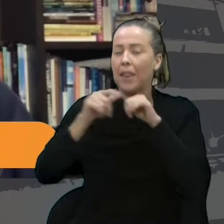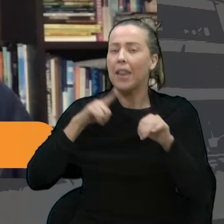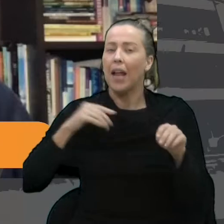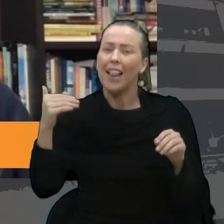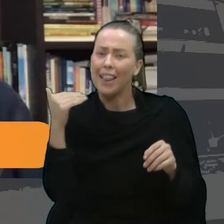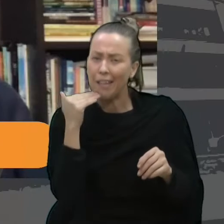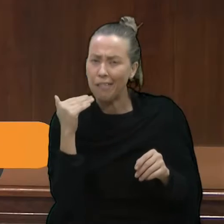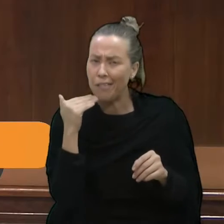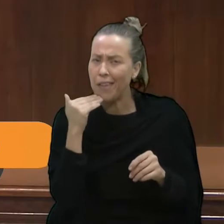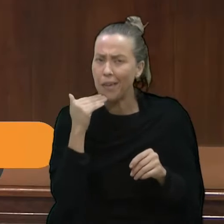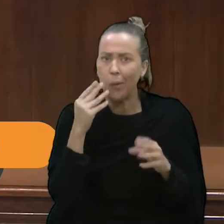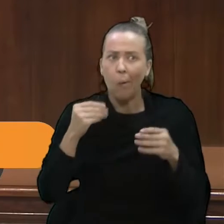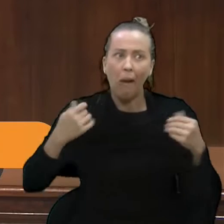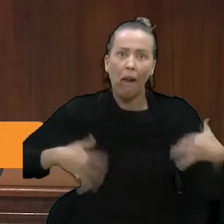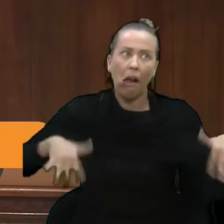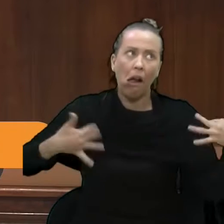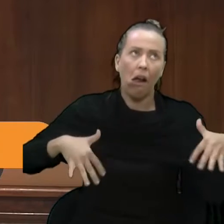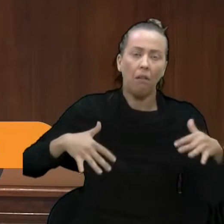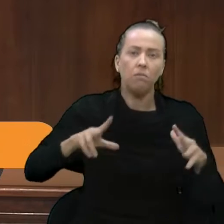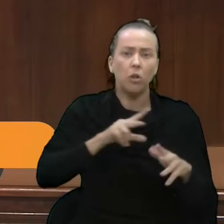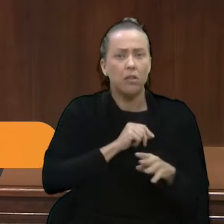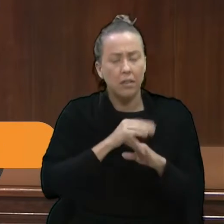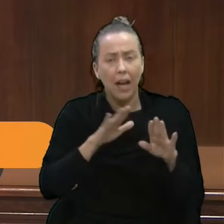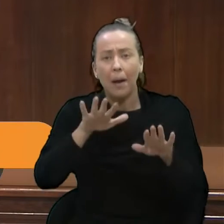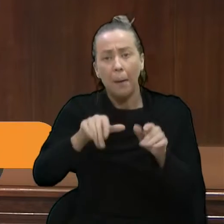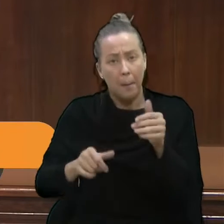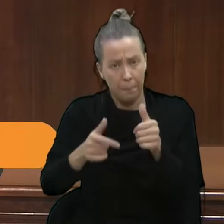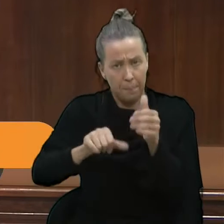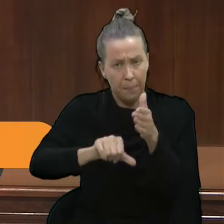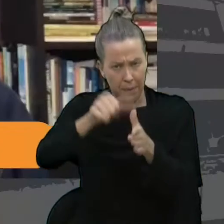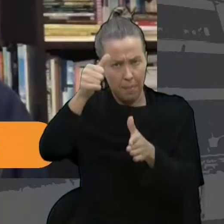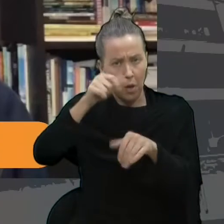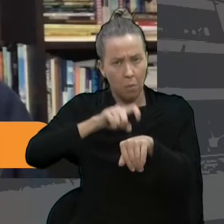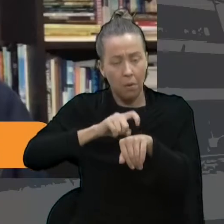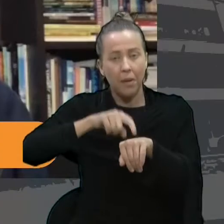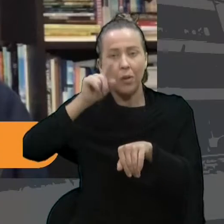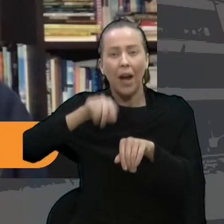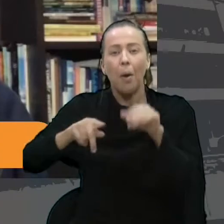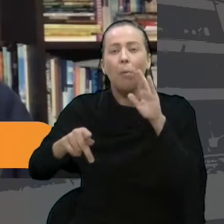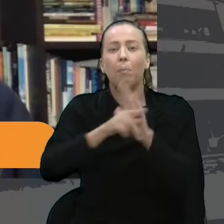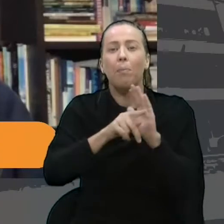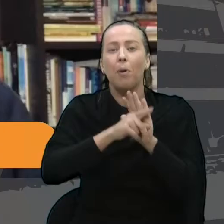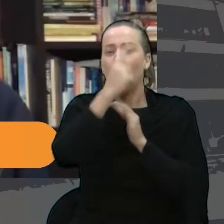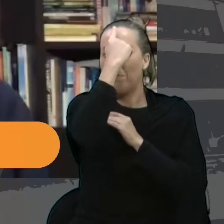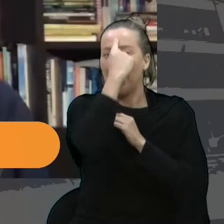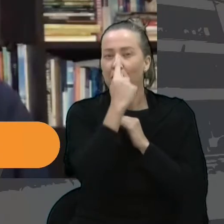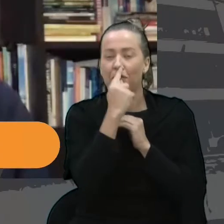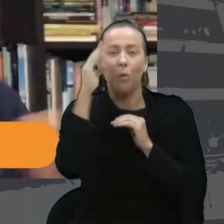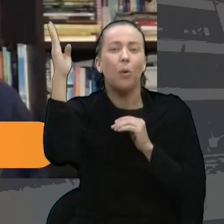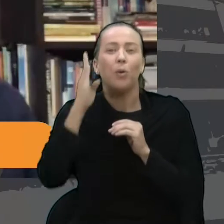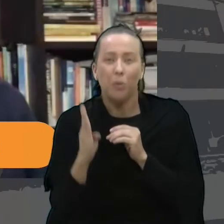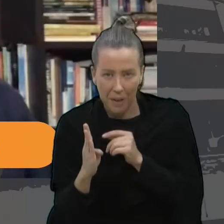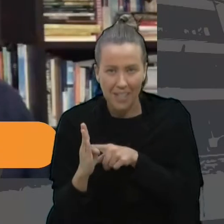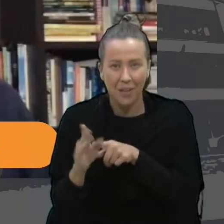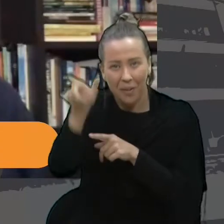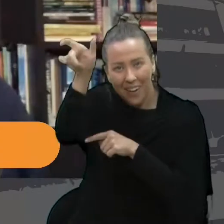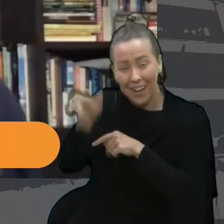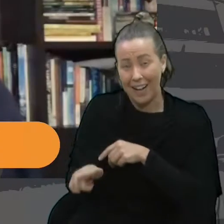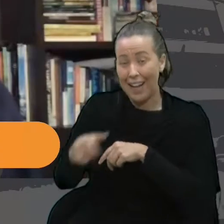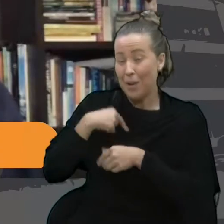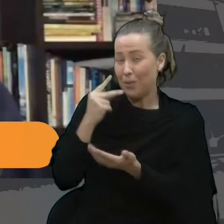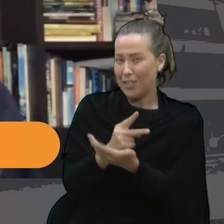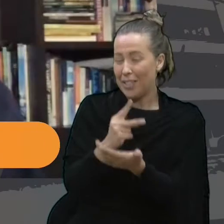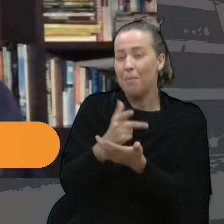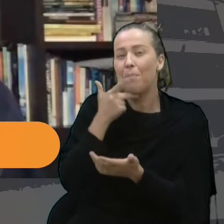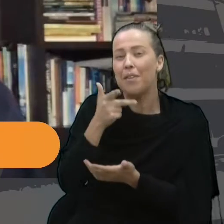né? Em primeiro lugar, talvez pelo espírito do brasileiro. O brasileiro, eu costumo dizer, né,